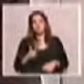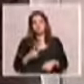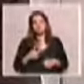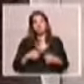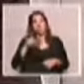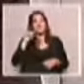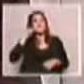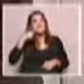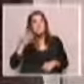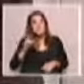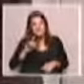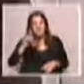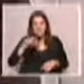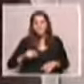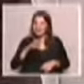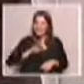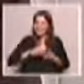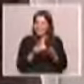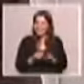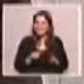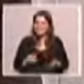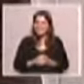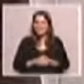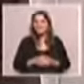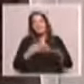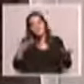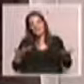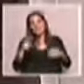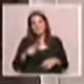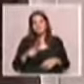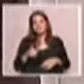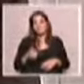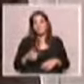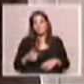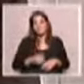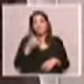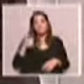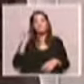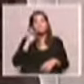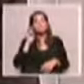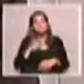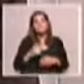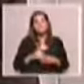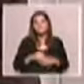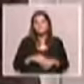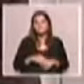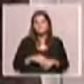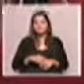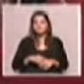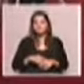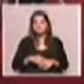só o vinho do Porto, também é um queijo para a lactose. Para quem é intolerante, era importante. Mas se aplicar a sua psicologia mesmo à lactose,